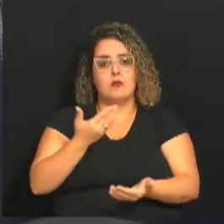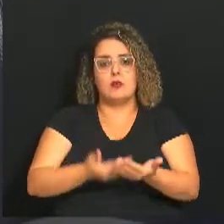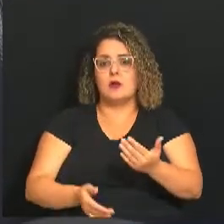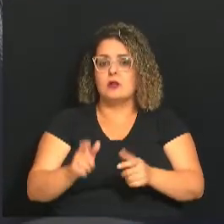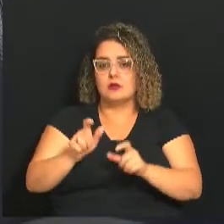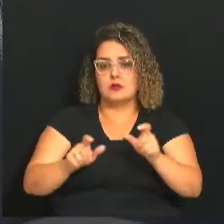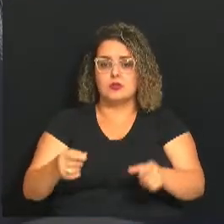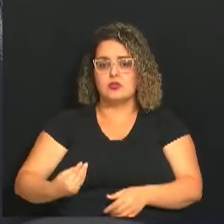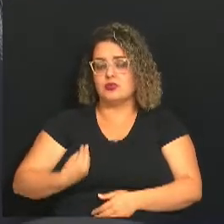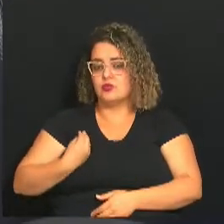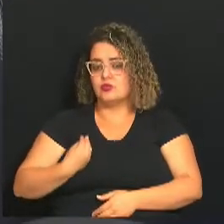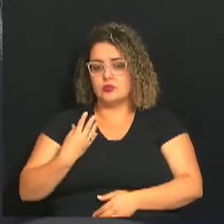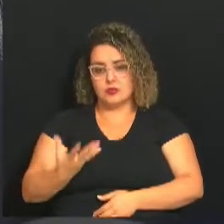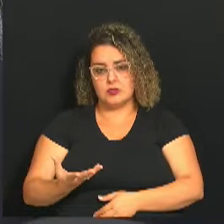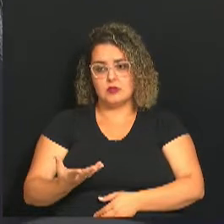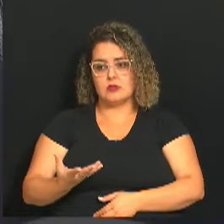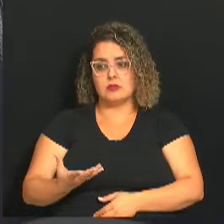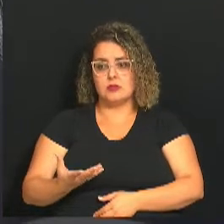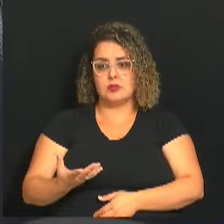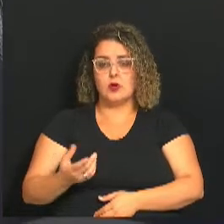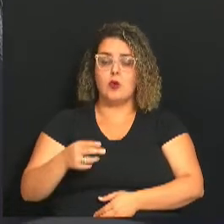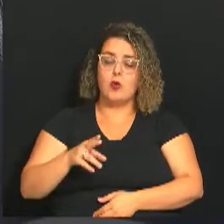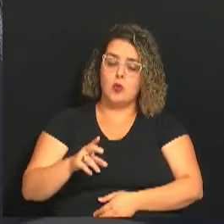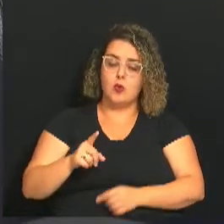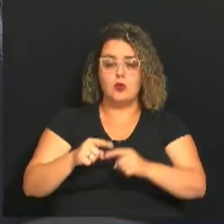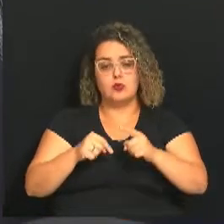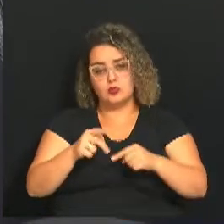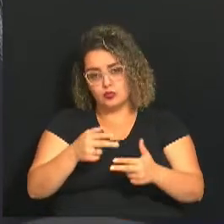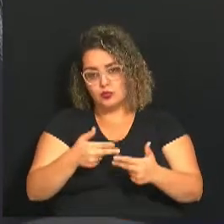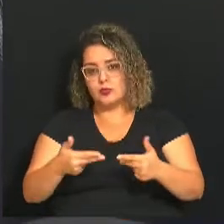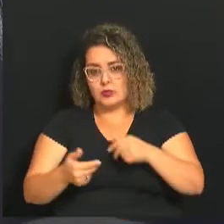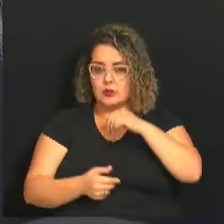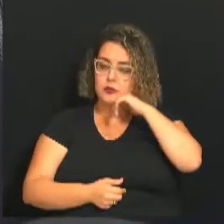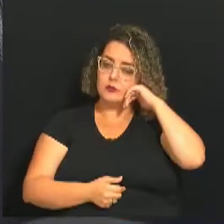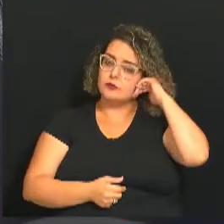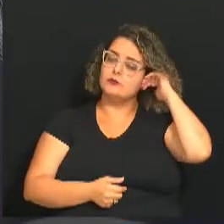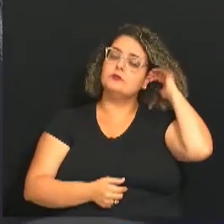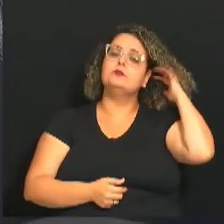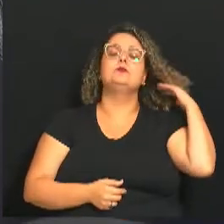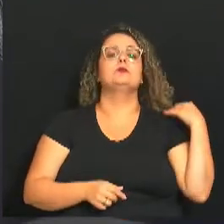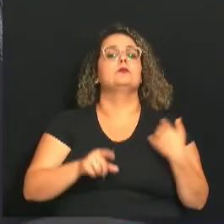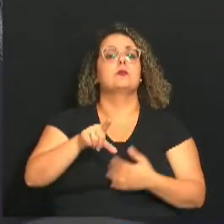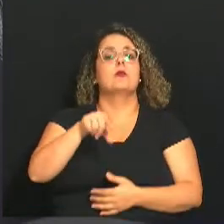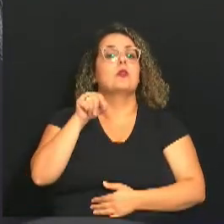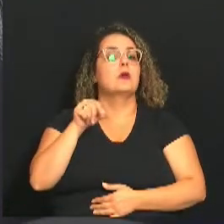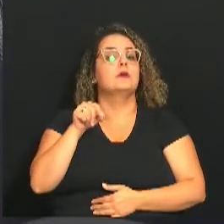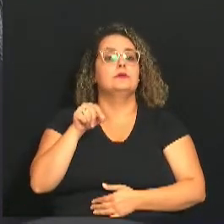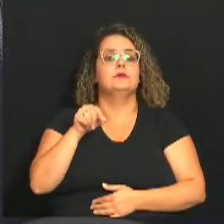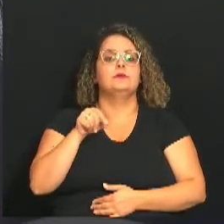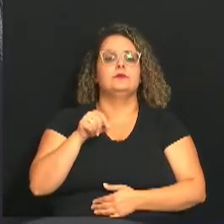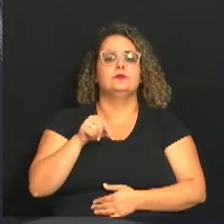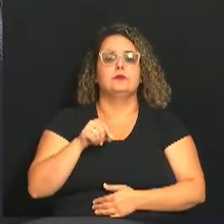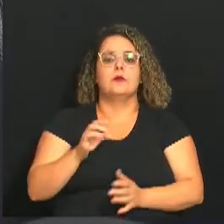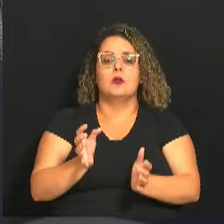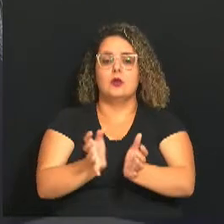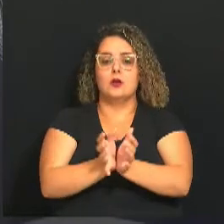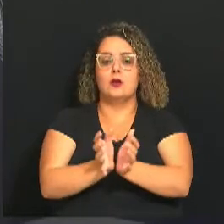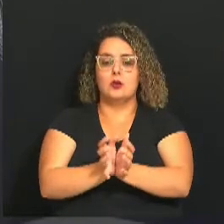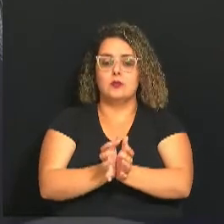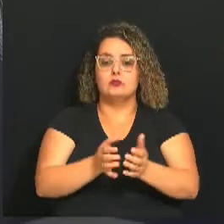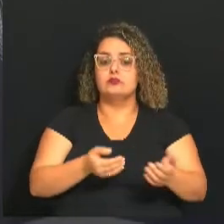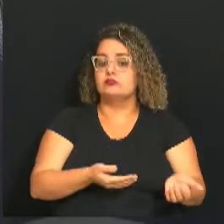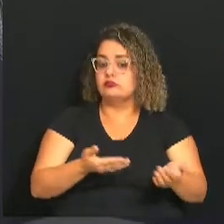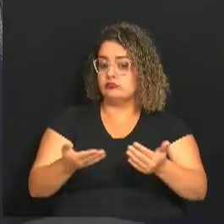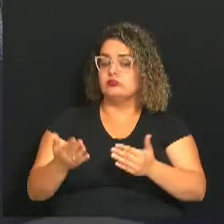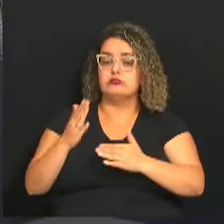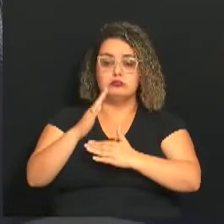enfim, ou de bens materiais. Por isso, decidimos apresentar essa comissão à Câmara e